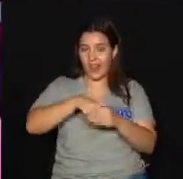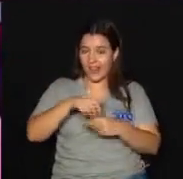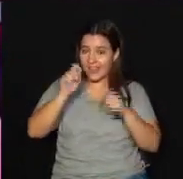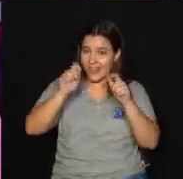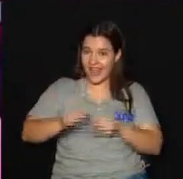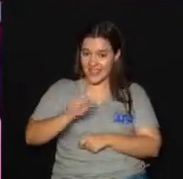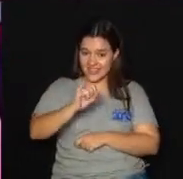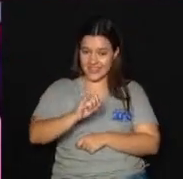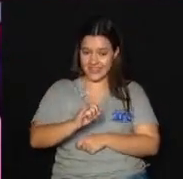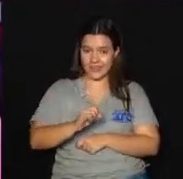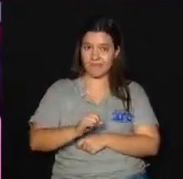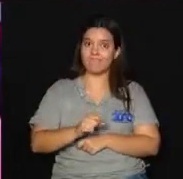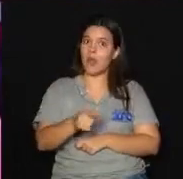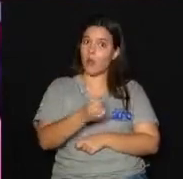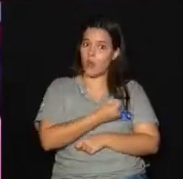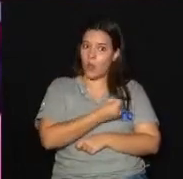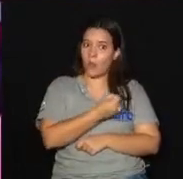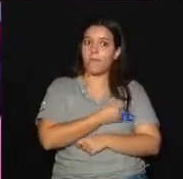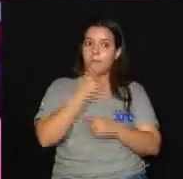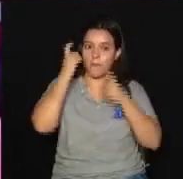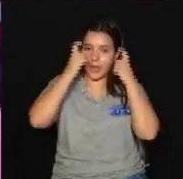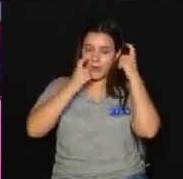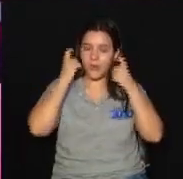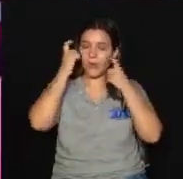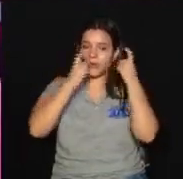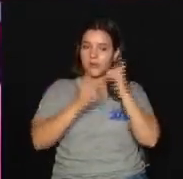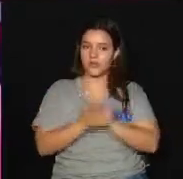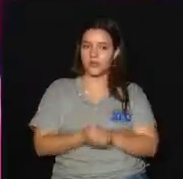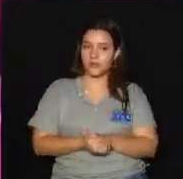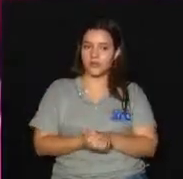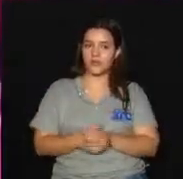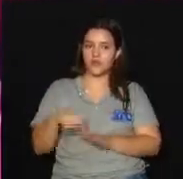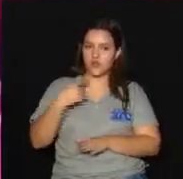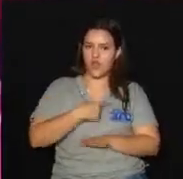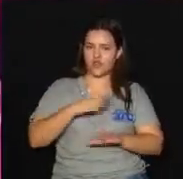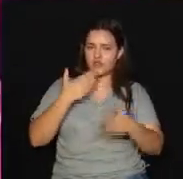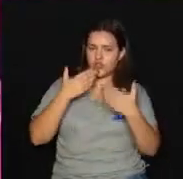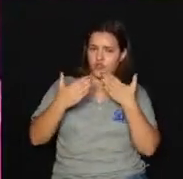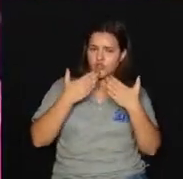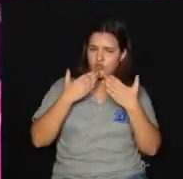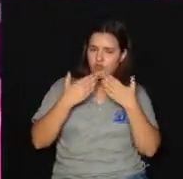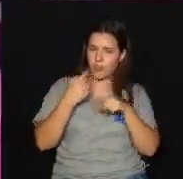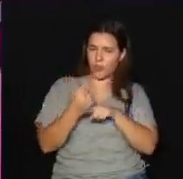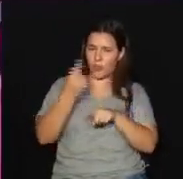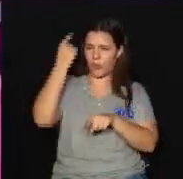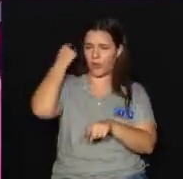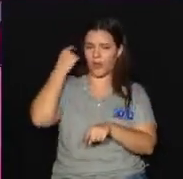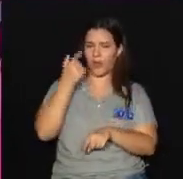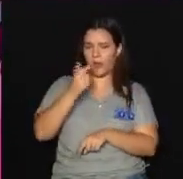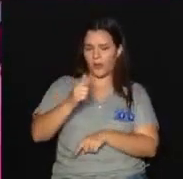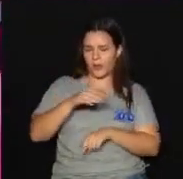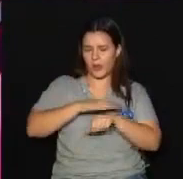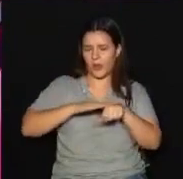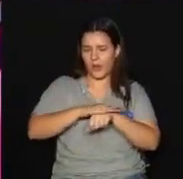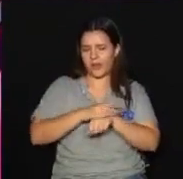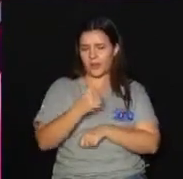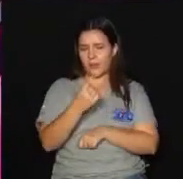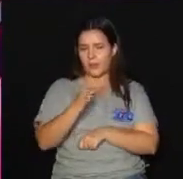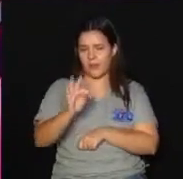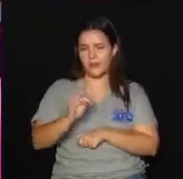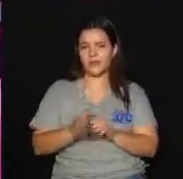E esse é um número preocupante, como já também discutimos na nossa outra conversa no primeiro